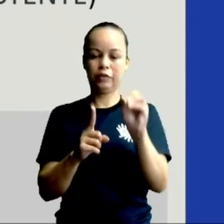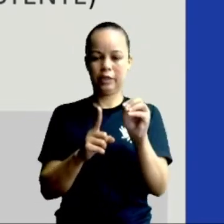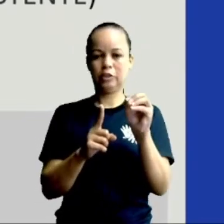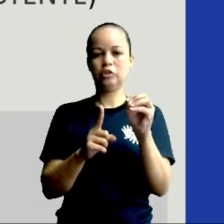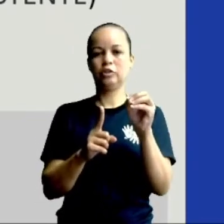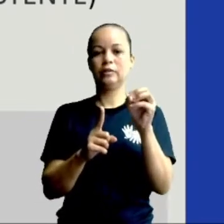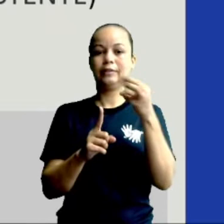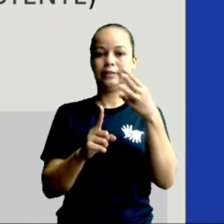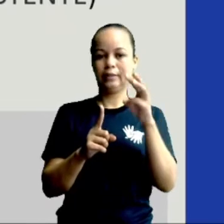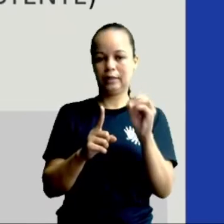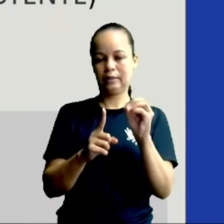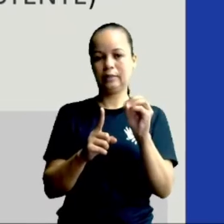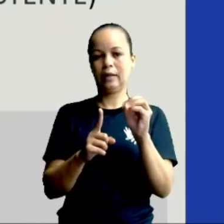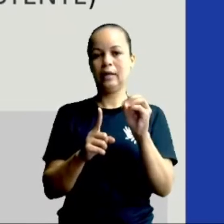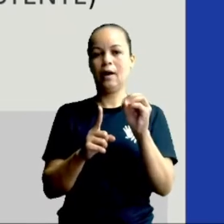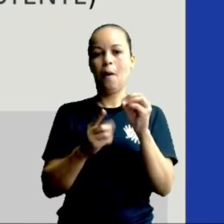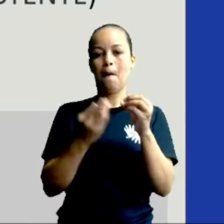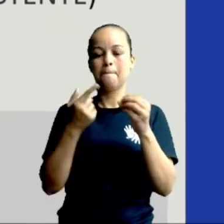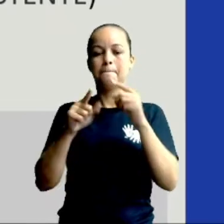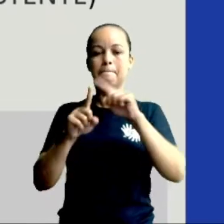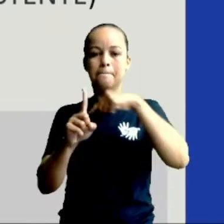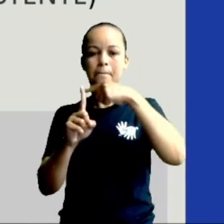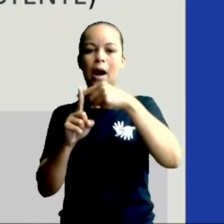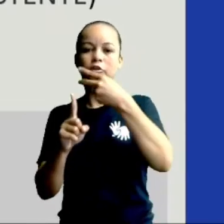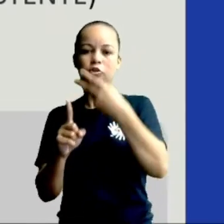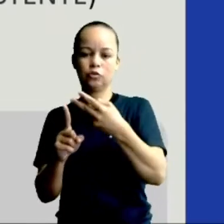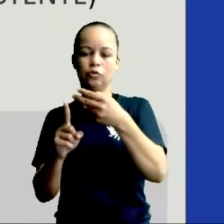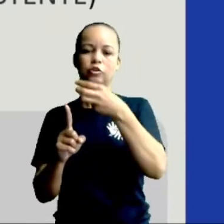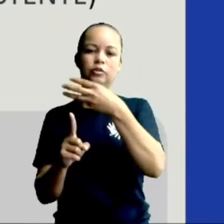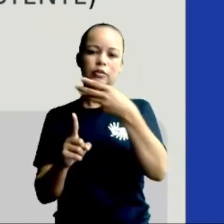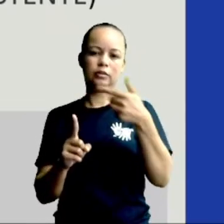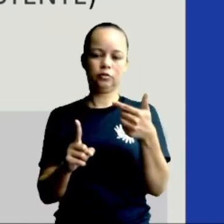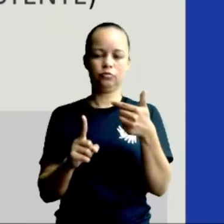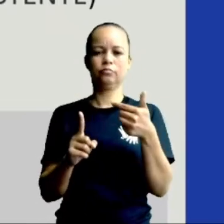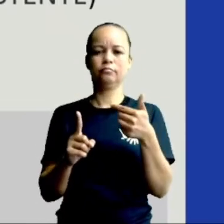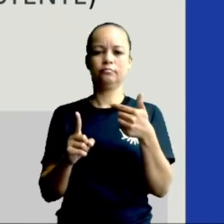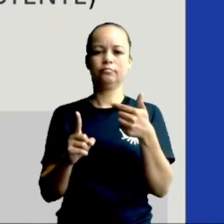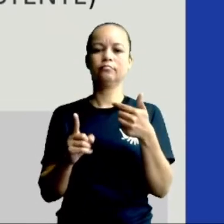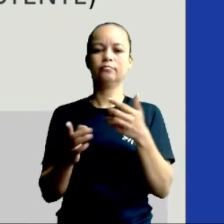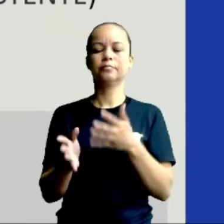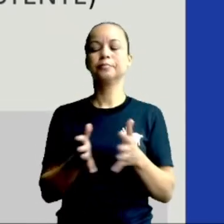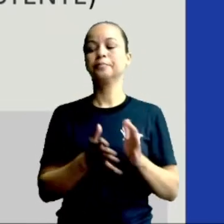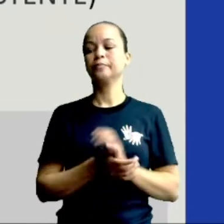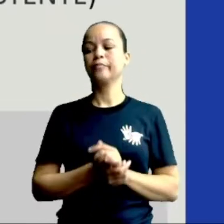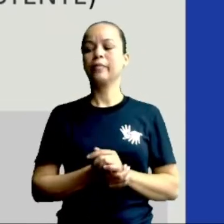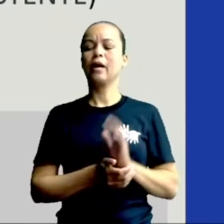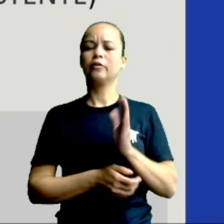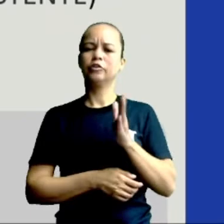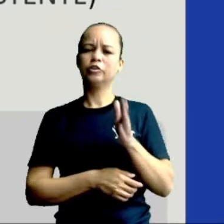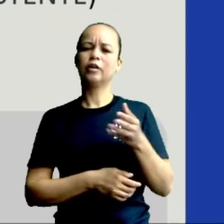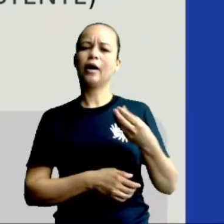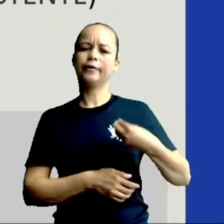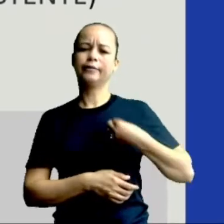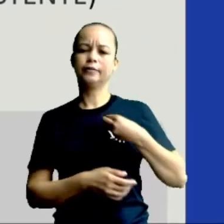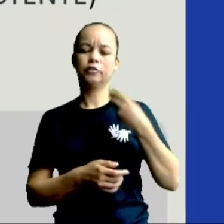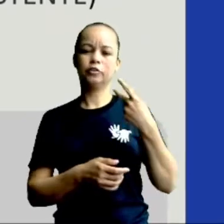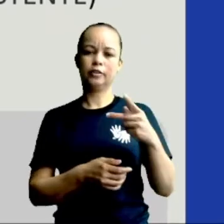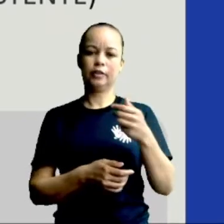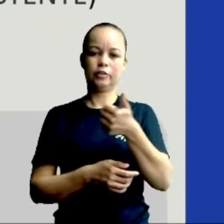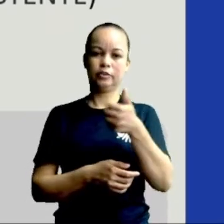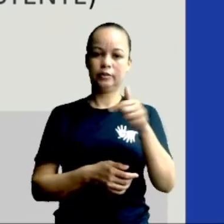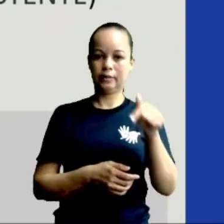32. Então, aí tem a ideia de acrescentar uma quantidade a outra já existente. Já existia as 17